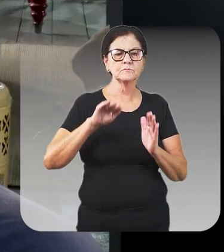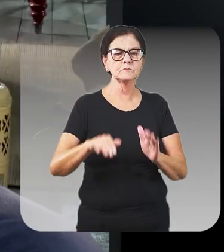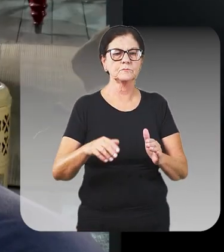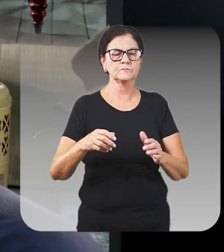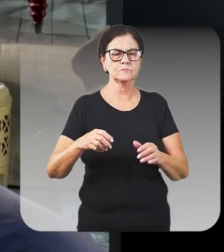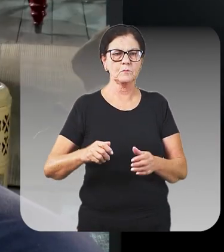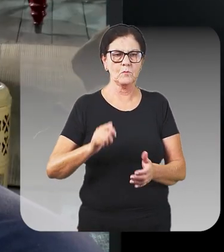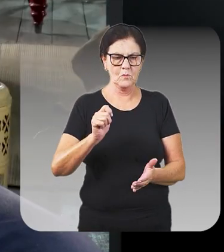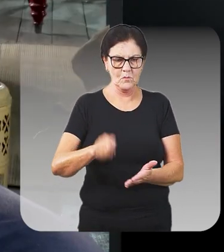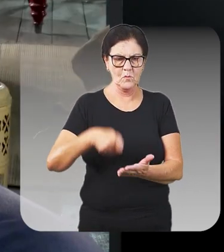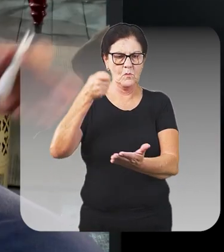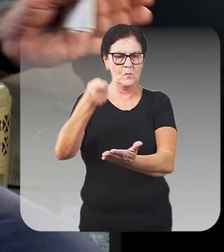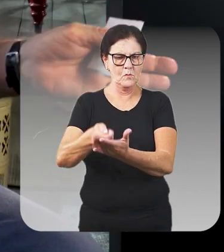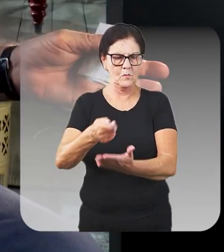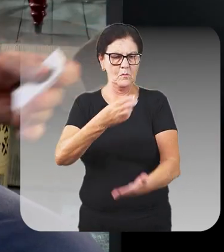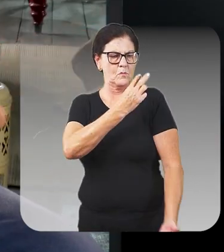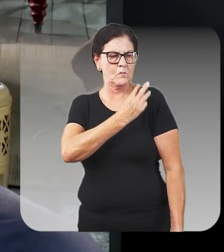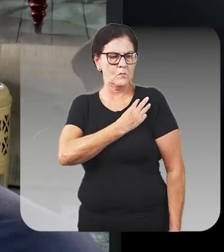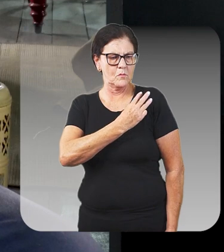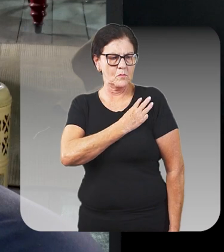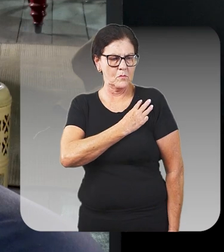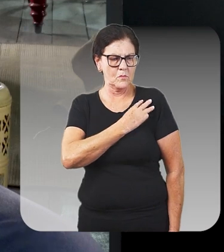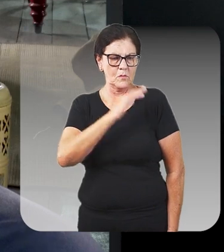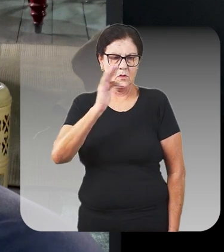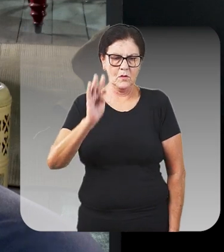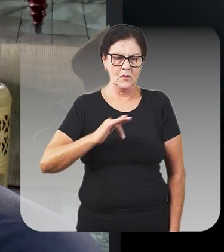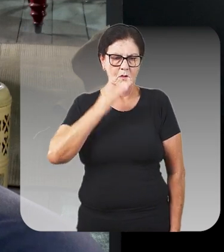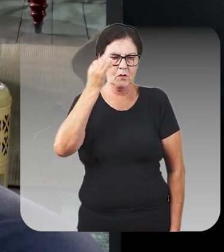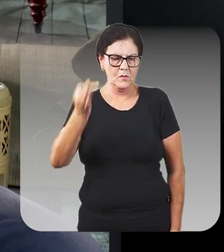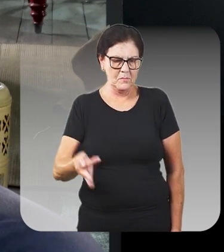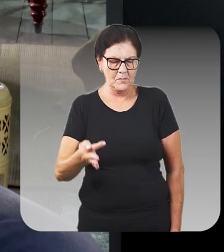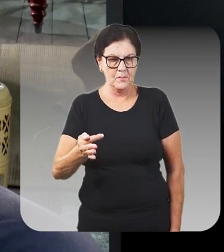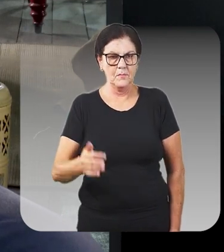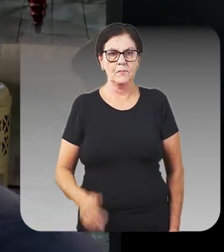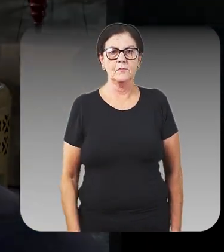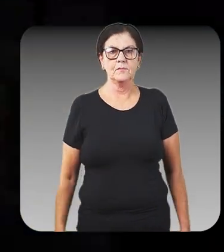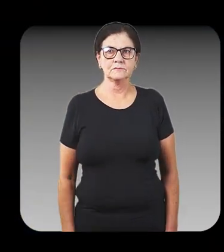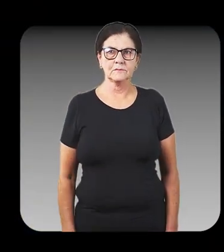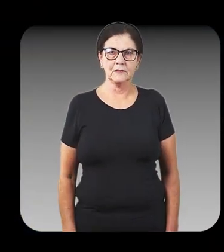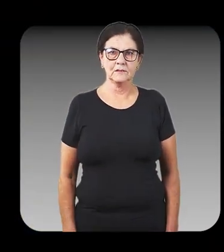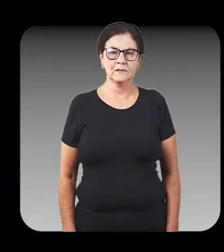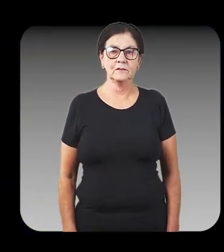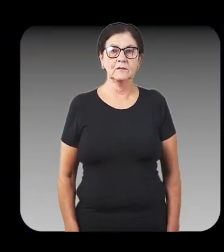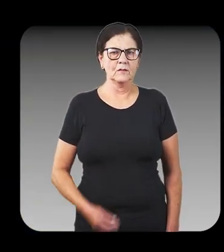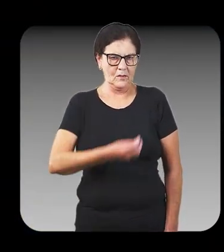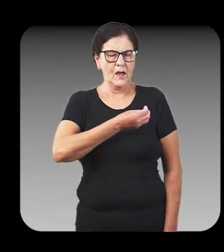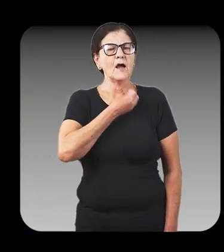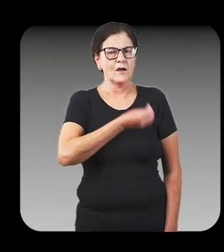homenagem para esse grande e valoroso lemense que tombou lutando contra a ditadura federal.